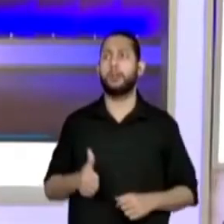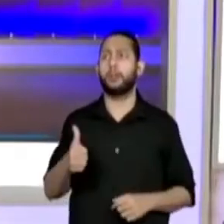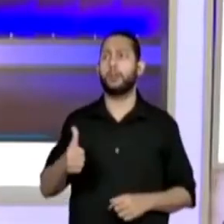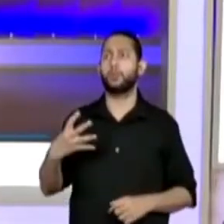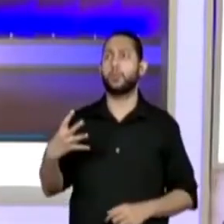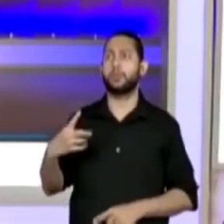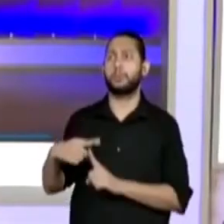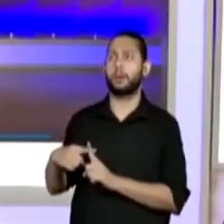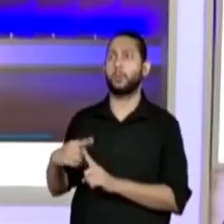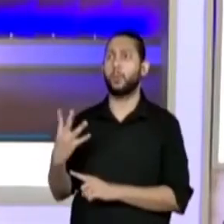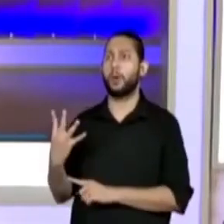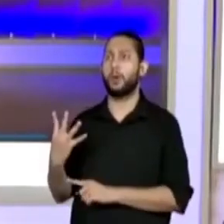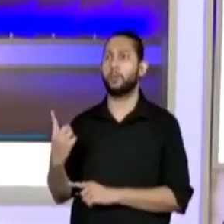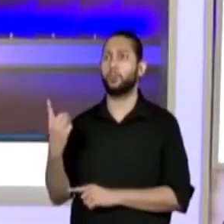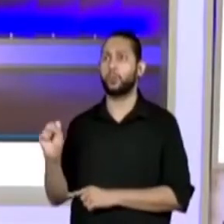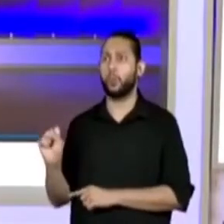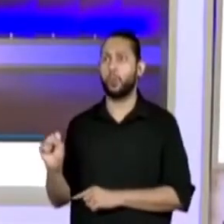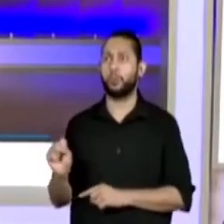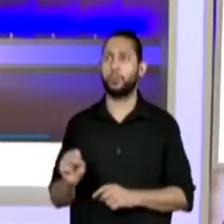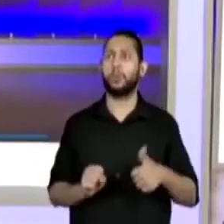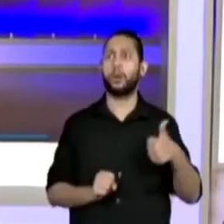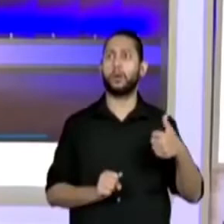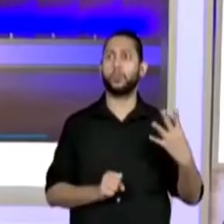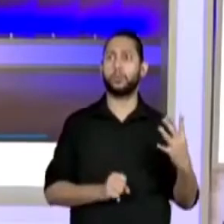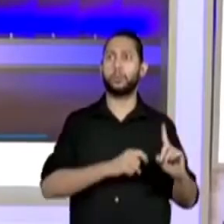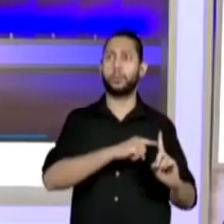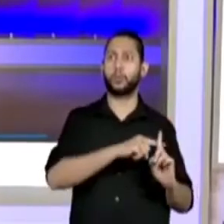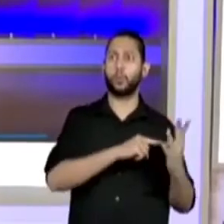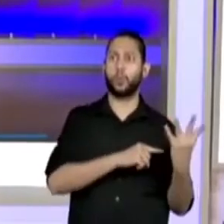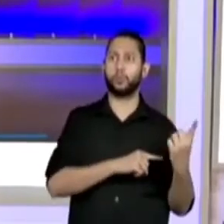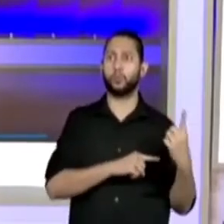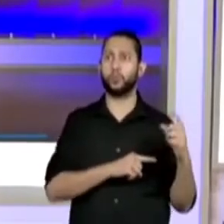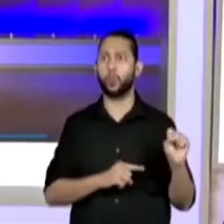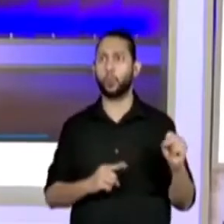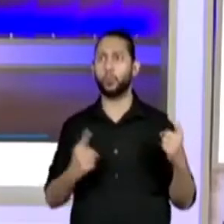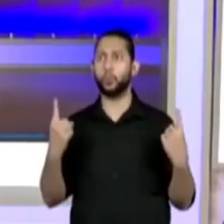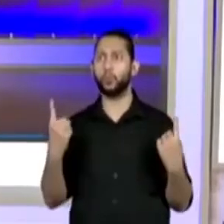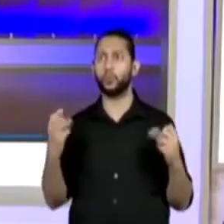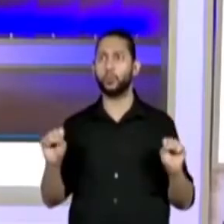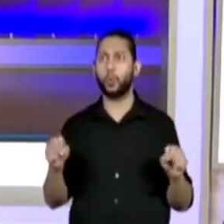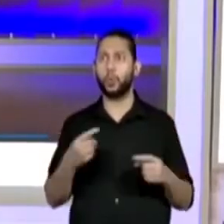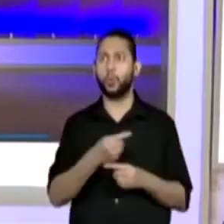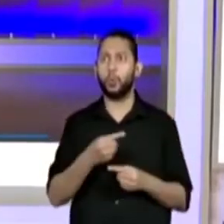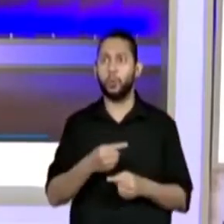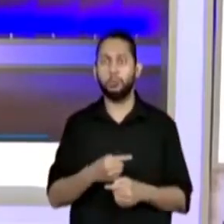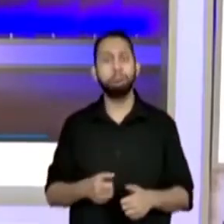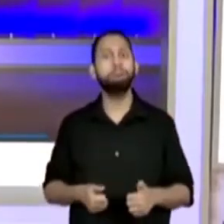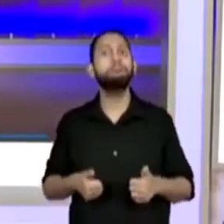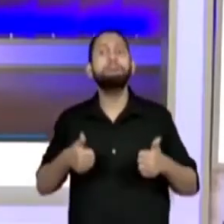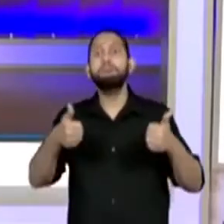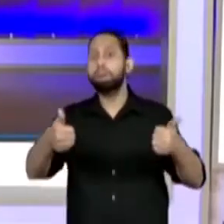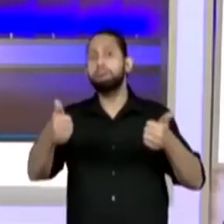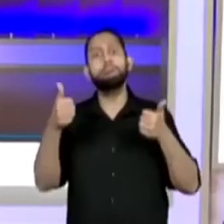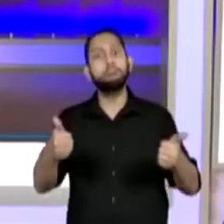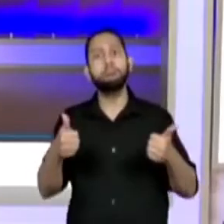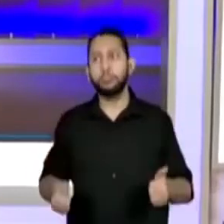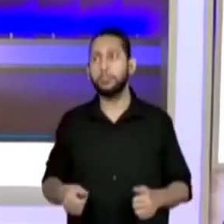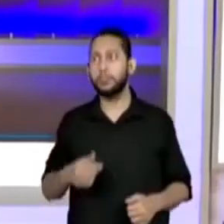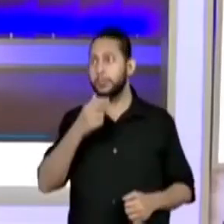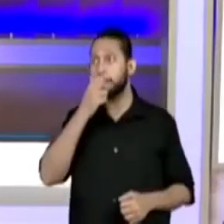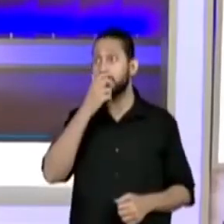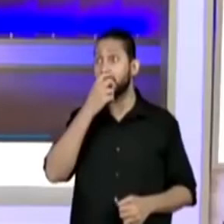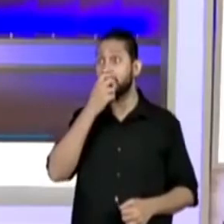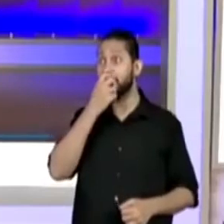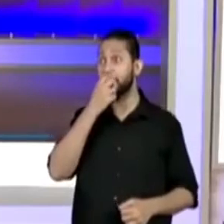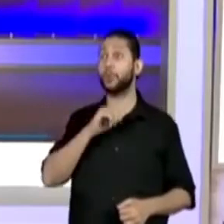quatro 18 Samuel 14 é assim é isso mesmo Alô certinho Muito bom assim mesmo Perfeito João de Deus